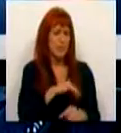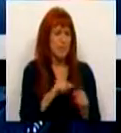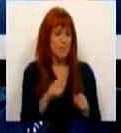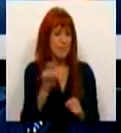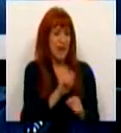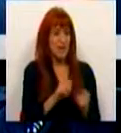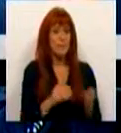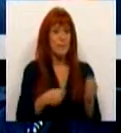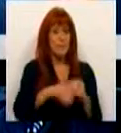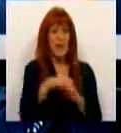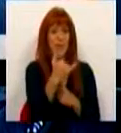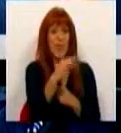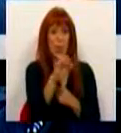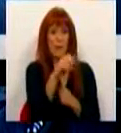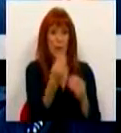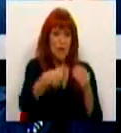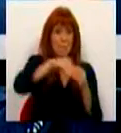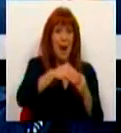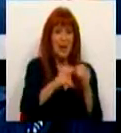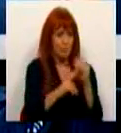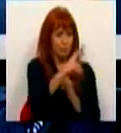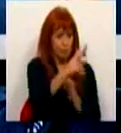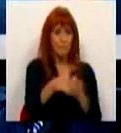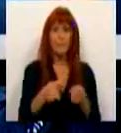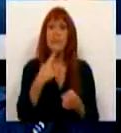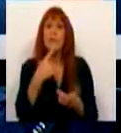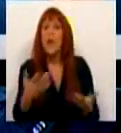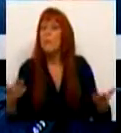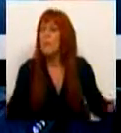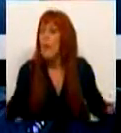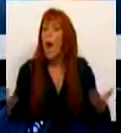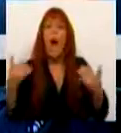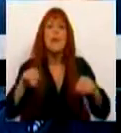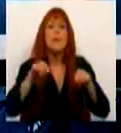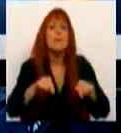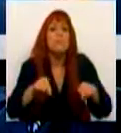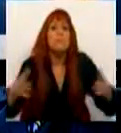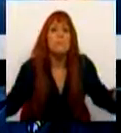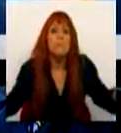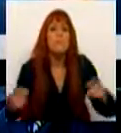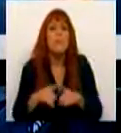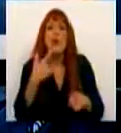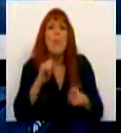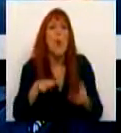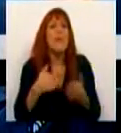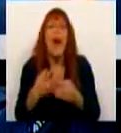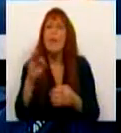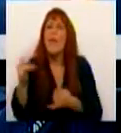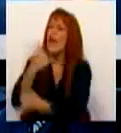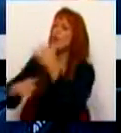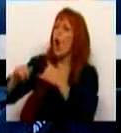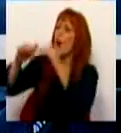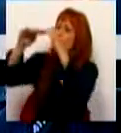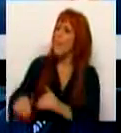rendimento mensal em 24 euros. Dirá, mas isso não pode servir de moeda de troca